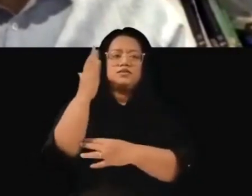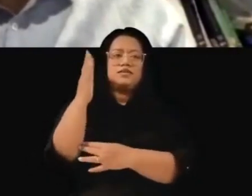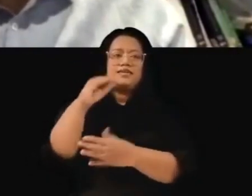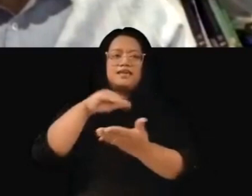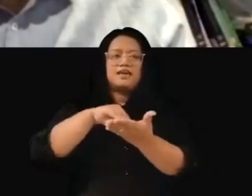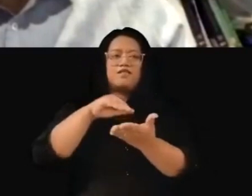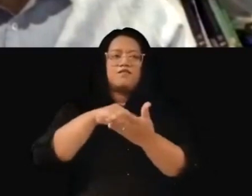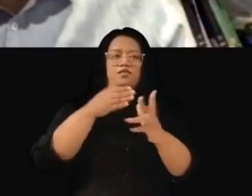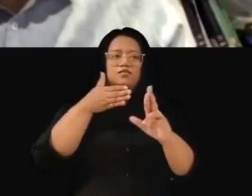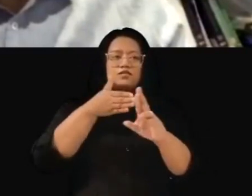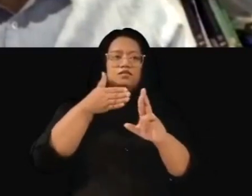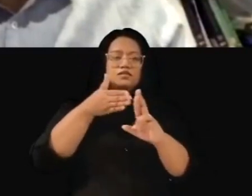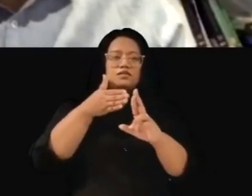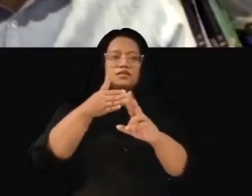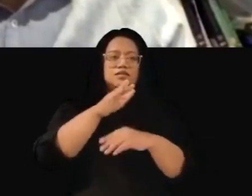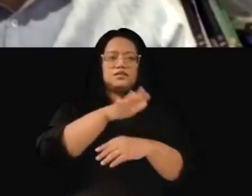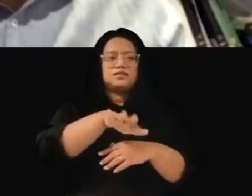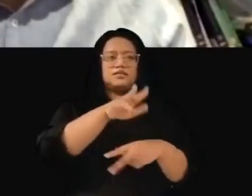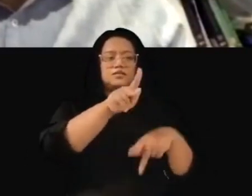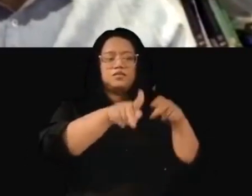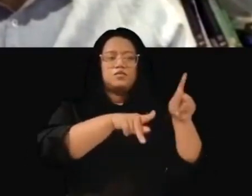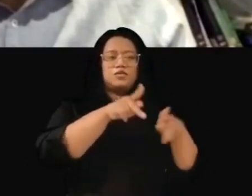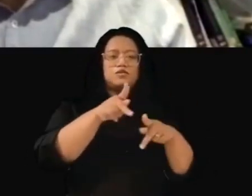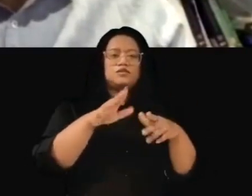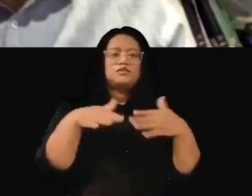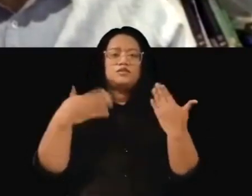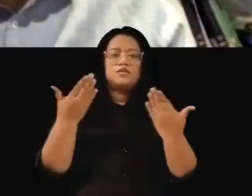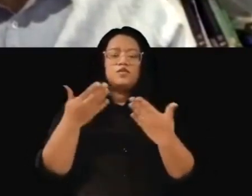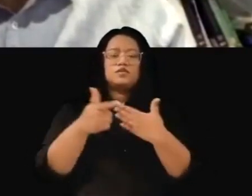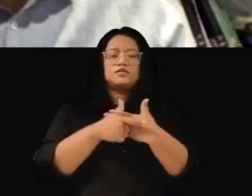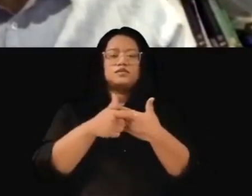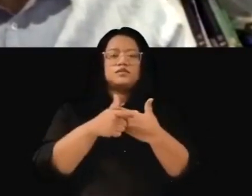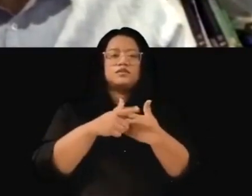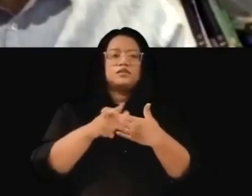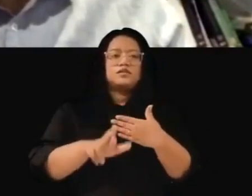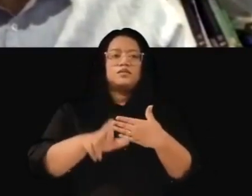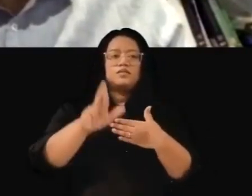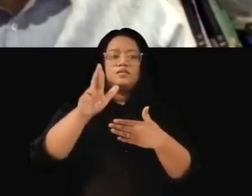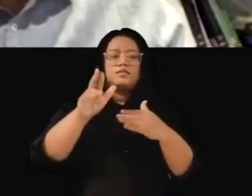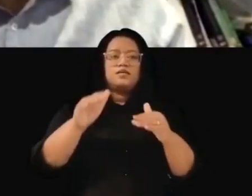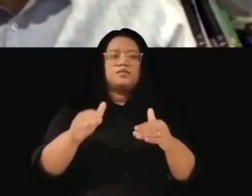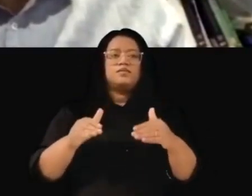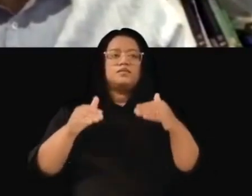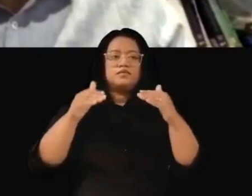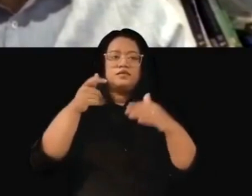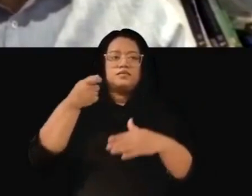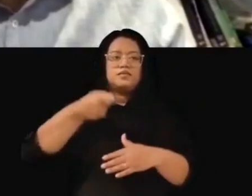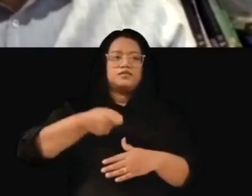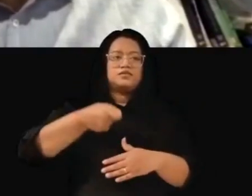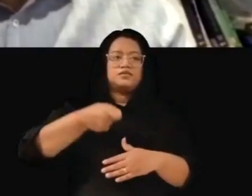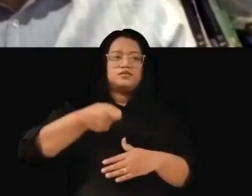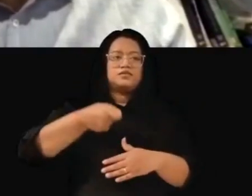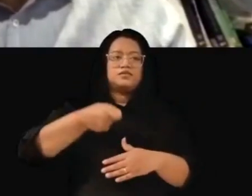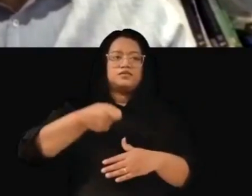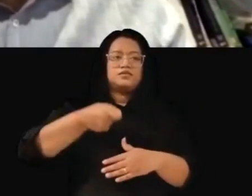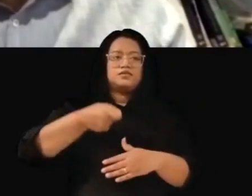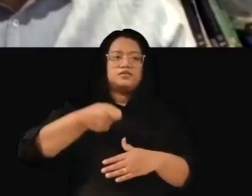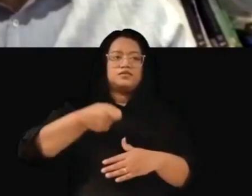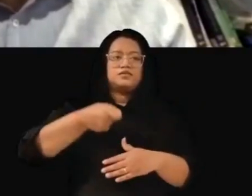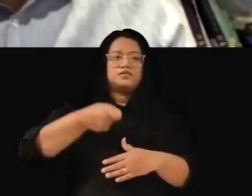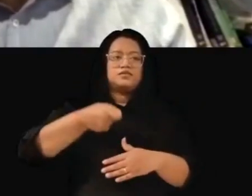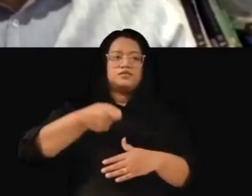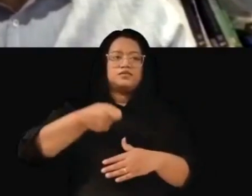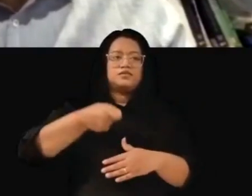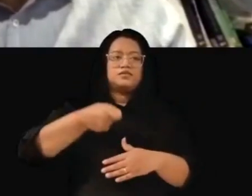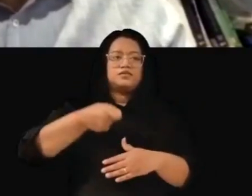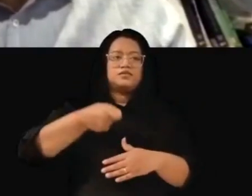dessas populações? E qual seria o papel contramajoritário do judiciário? À esquerda, a imagem